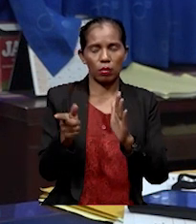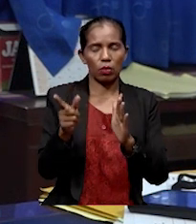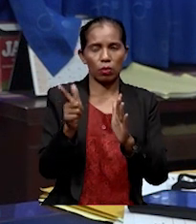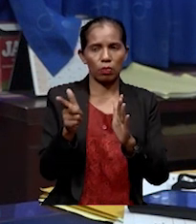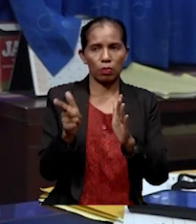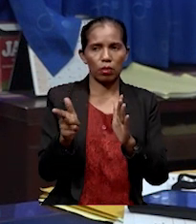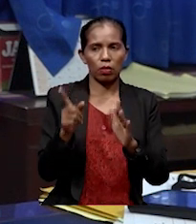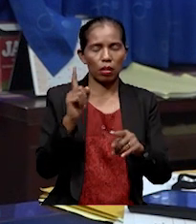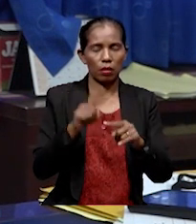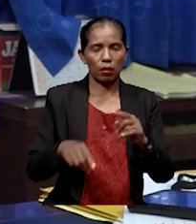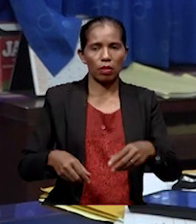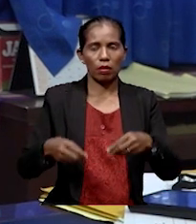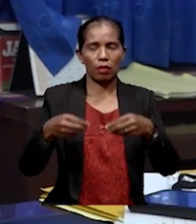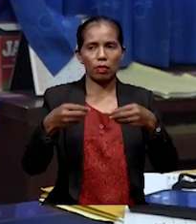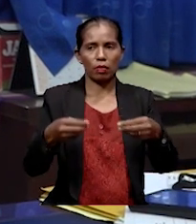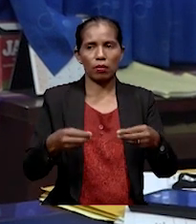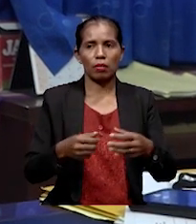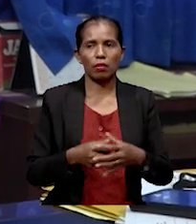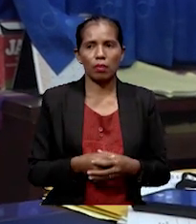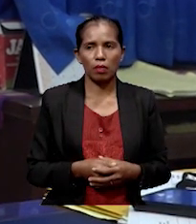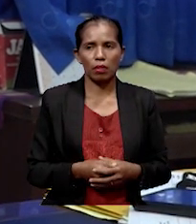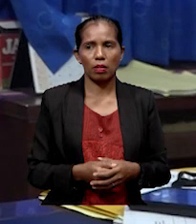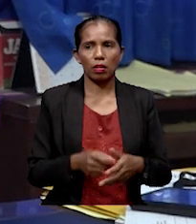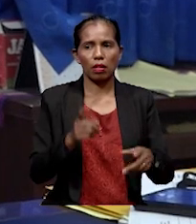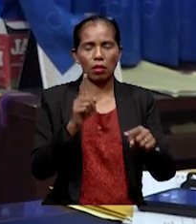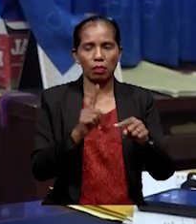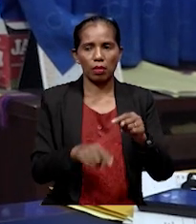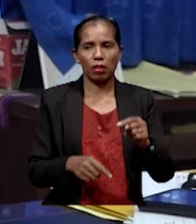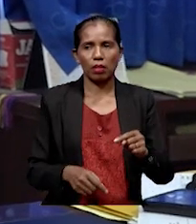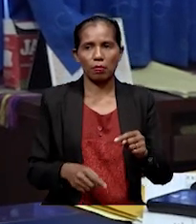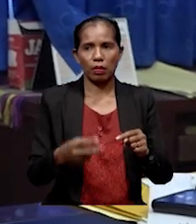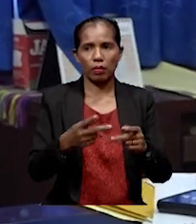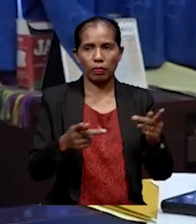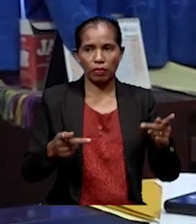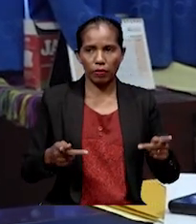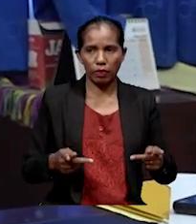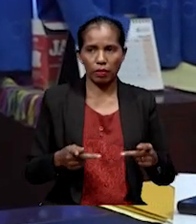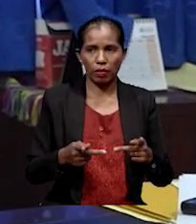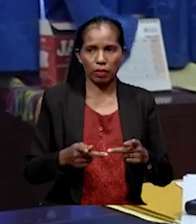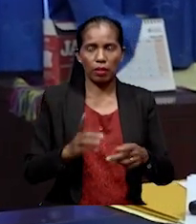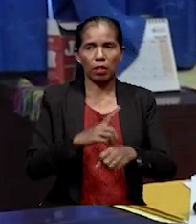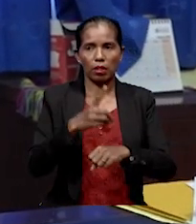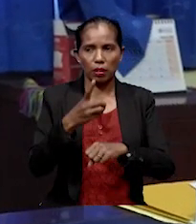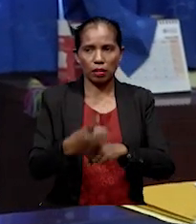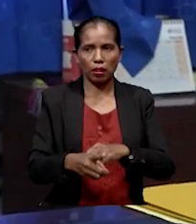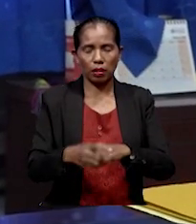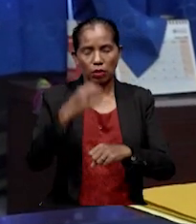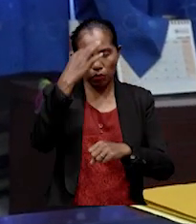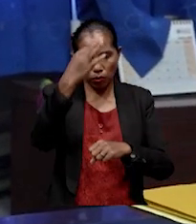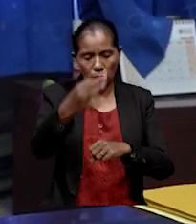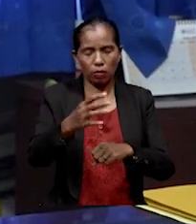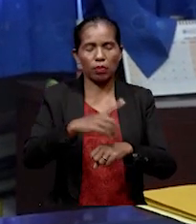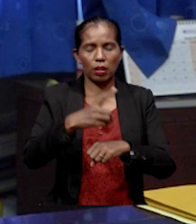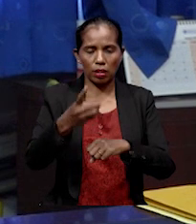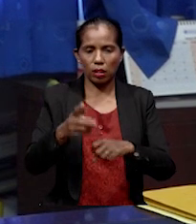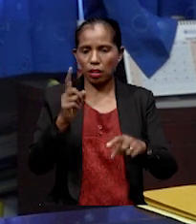velo por recuperação. Distringos que até que lavele e barra neve ma cafeta para o desastre tiona e mos futuro para desastre, ar neve risco